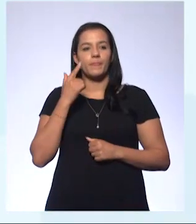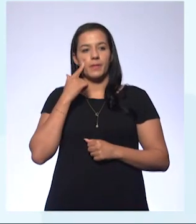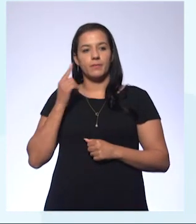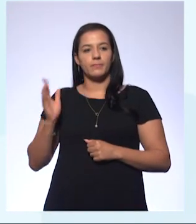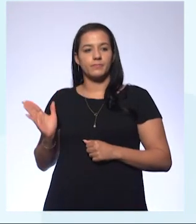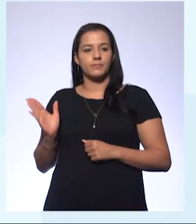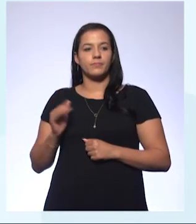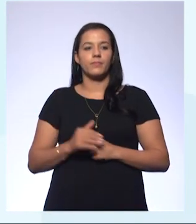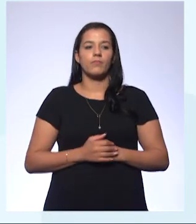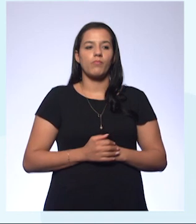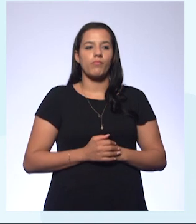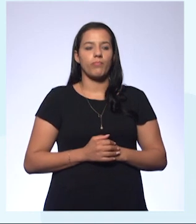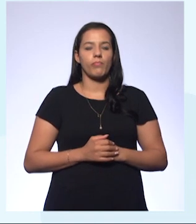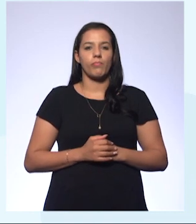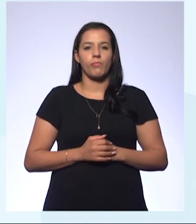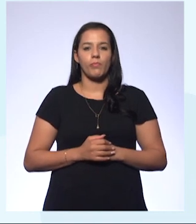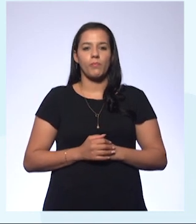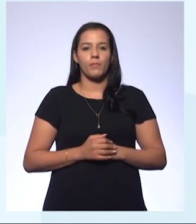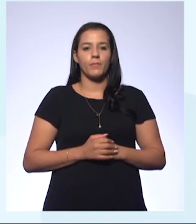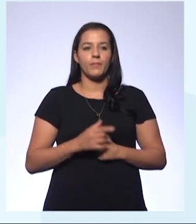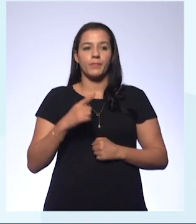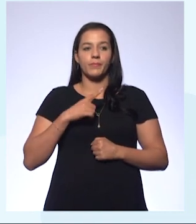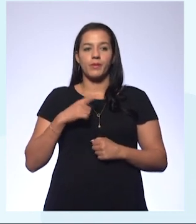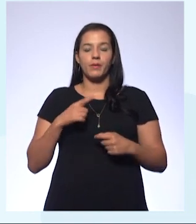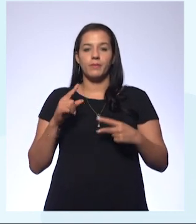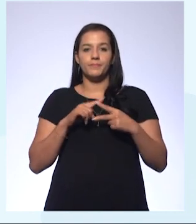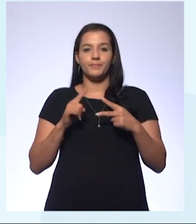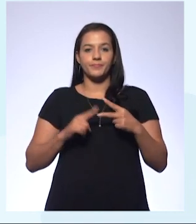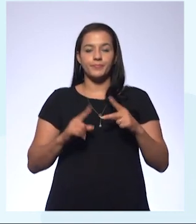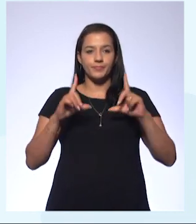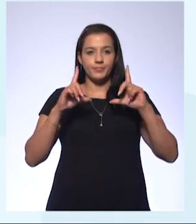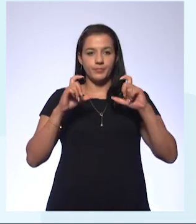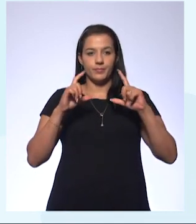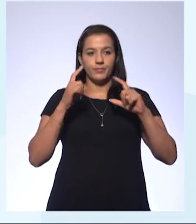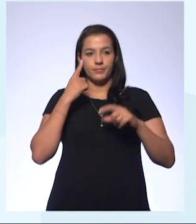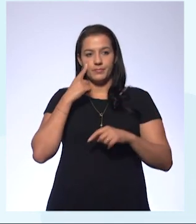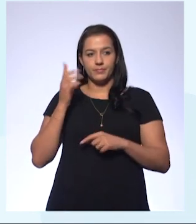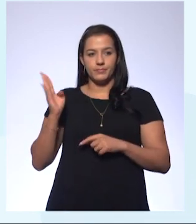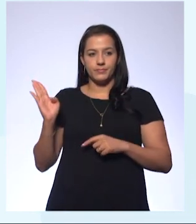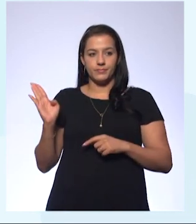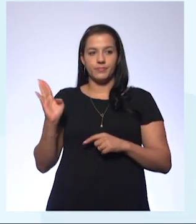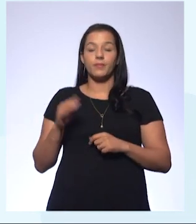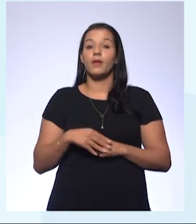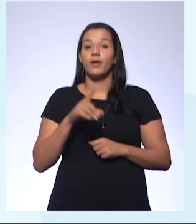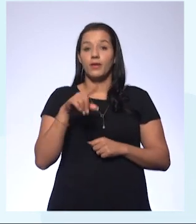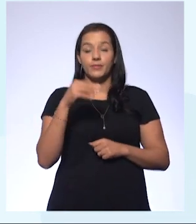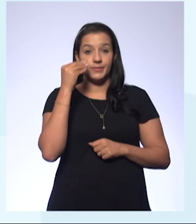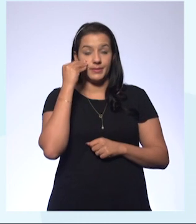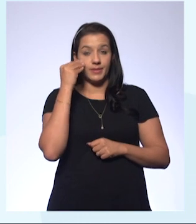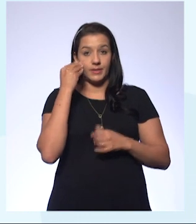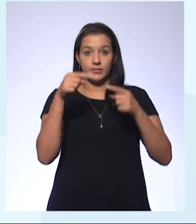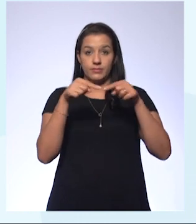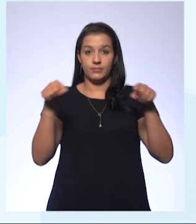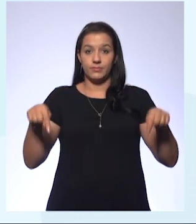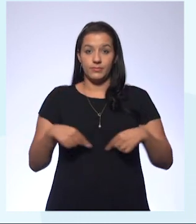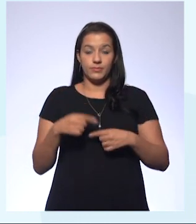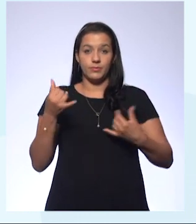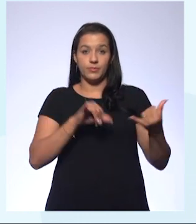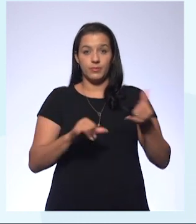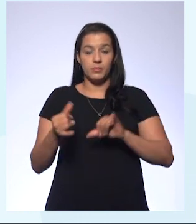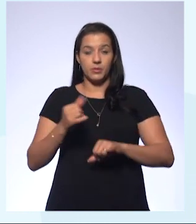nível que comporte essa quantidade de energia mais afastado do núcleo e no retorno ele emite luz, tá bom? Pode